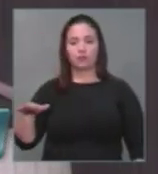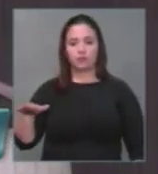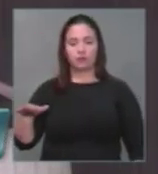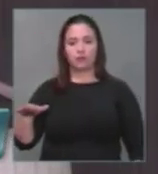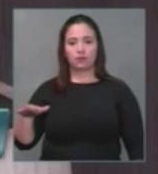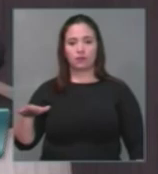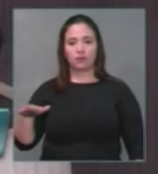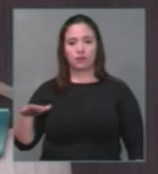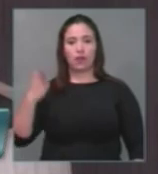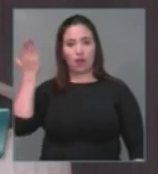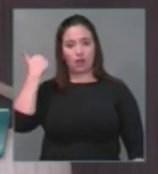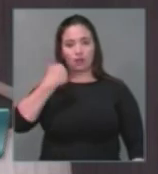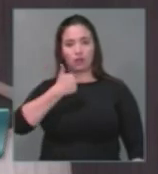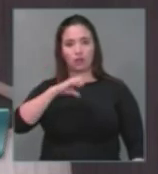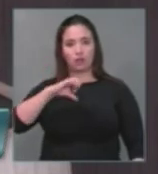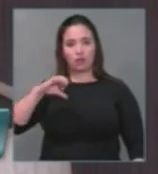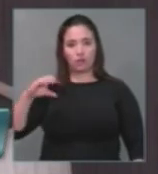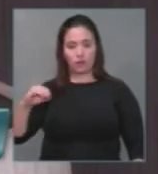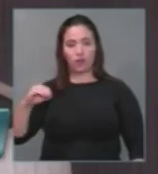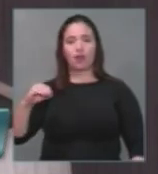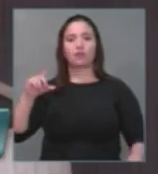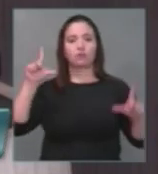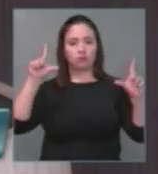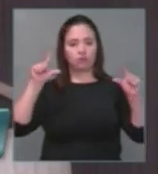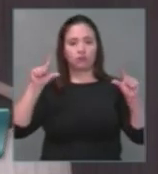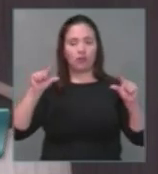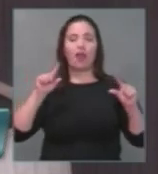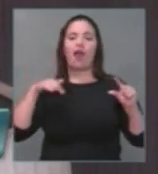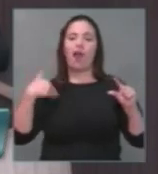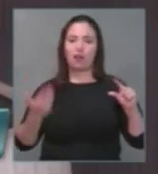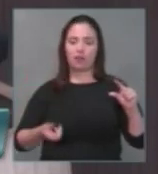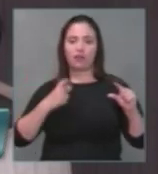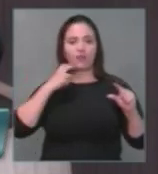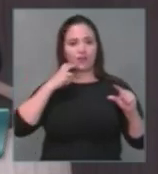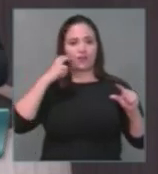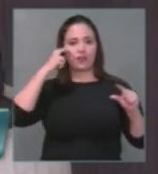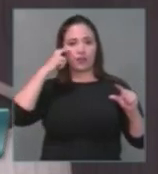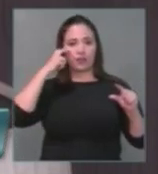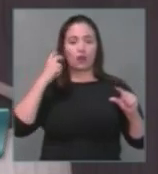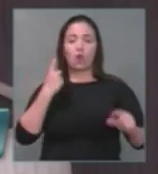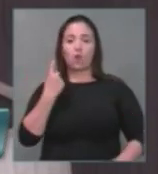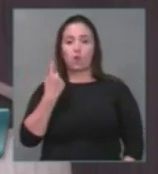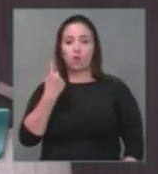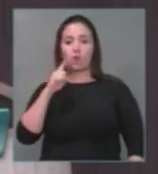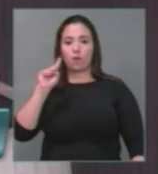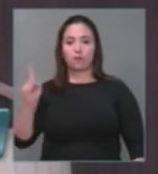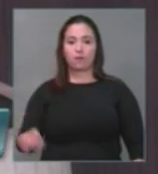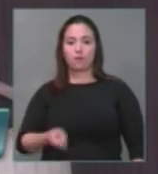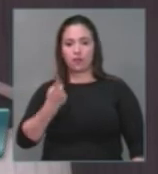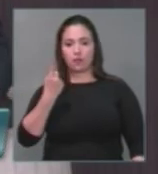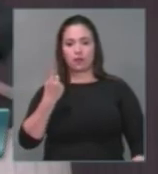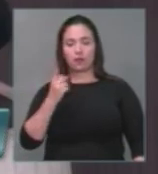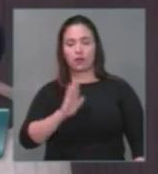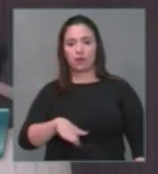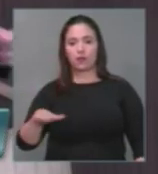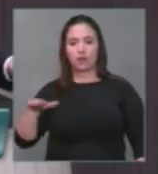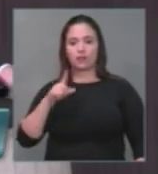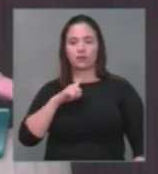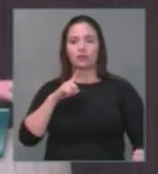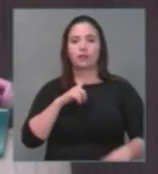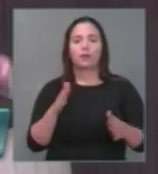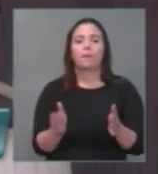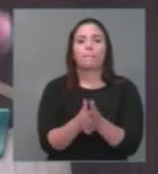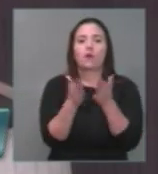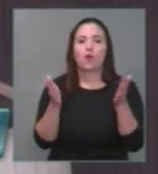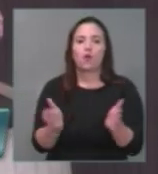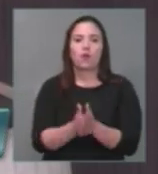na década de 90. Mas ainda temos a vergonhosa quantia de 1 milhão de crianças em pobreza e extrema pobreza. É muita